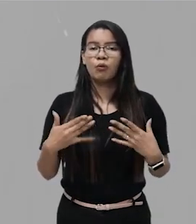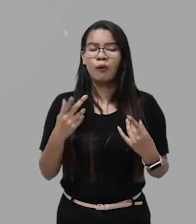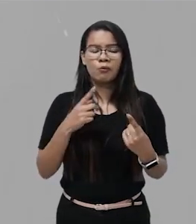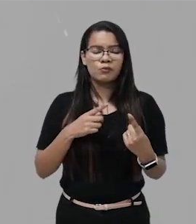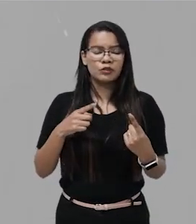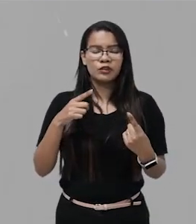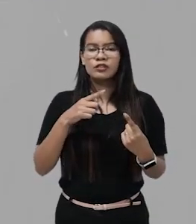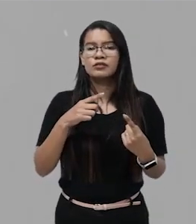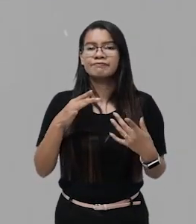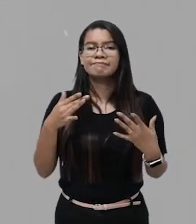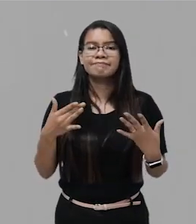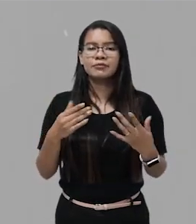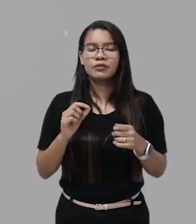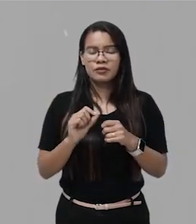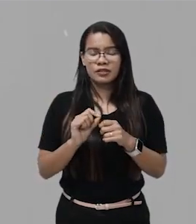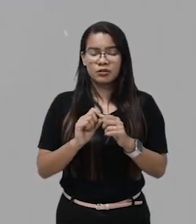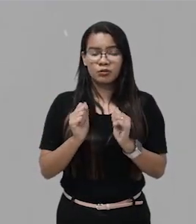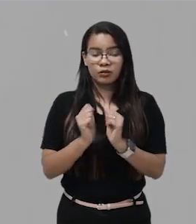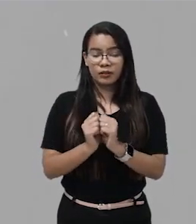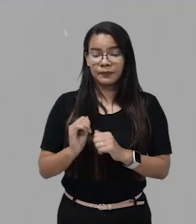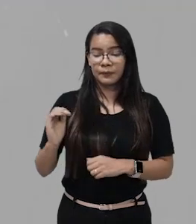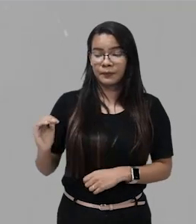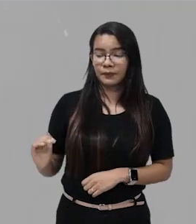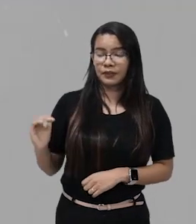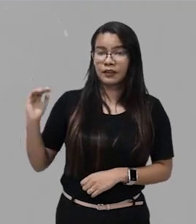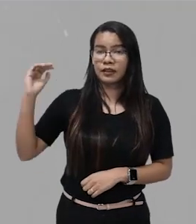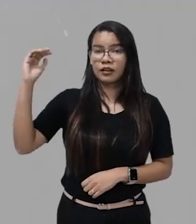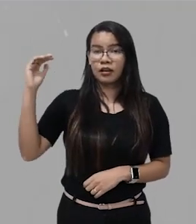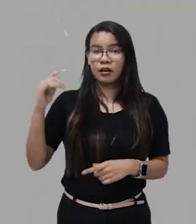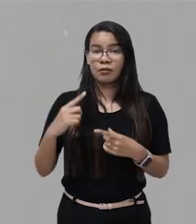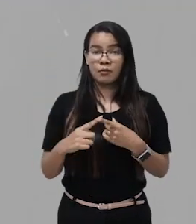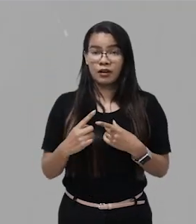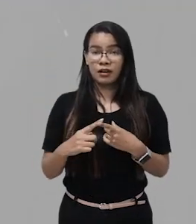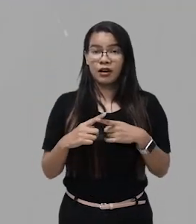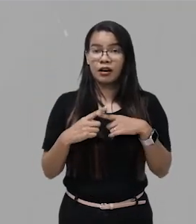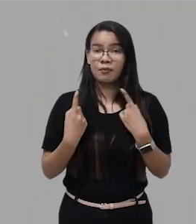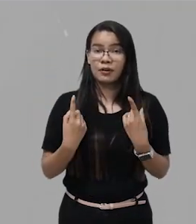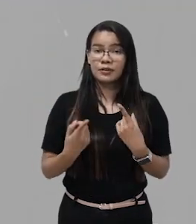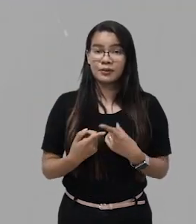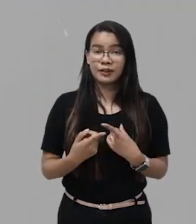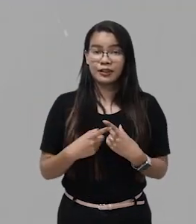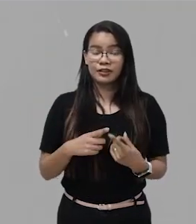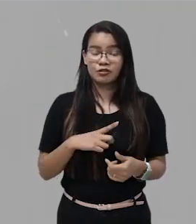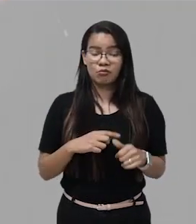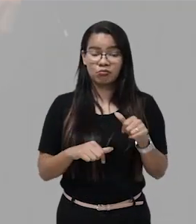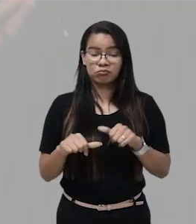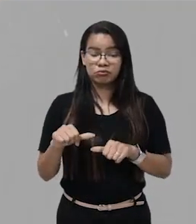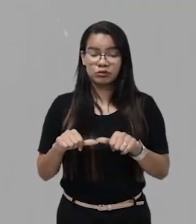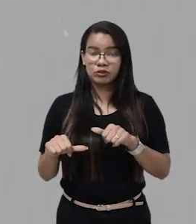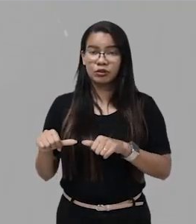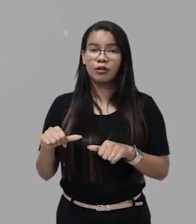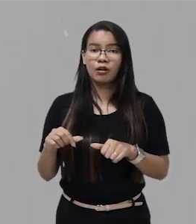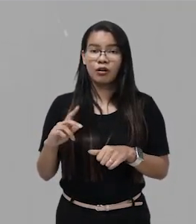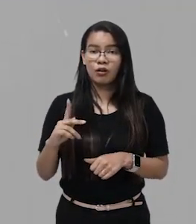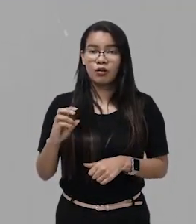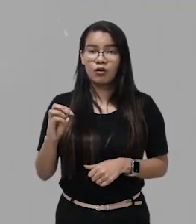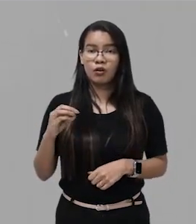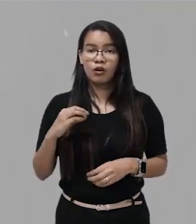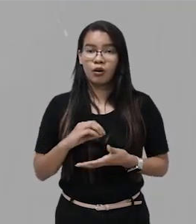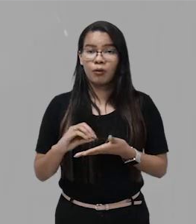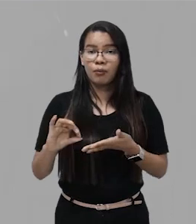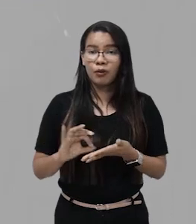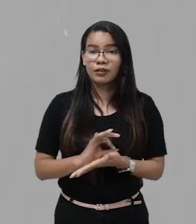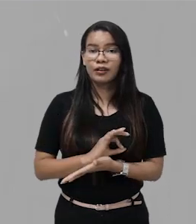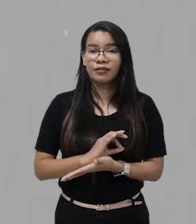De fazer com que ele crescesse. Mas aqui porque ele tinha um distúrbio hormonal. Ele era pequenininho. Tanto que